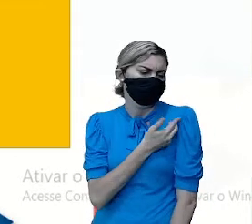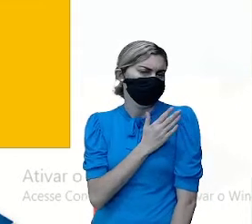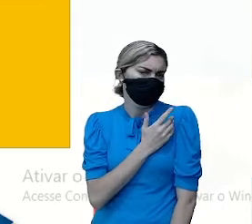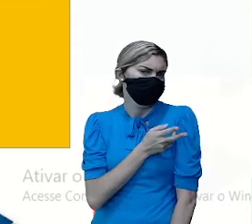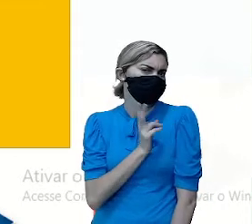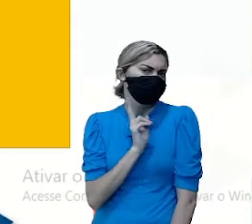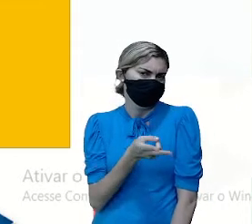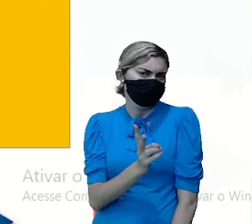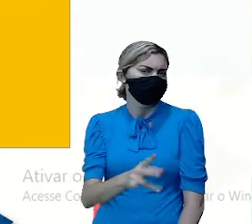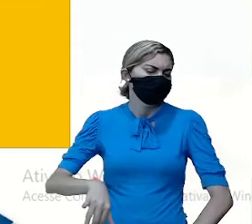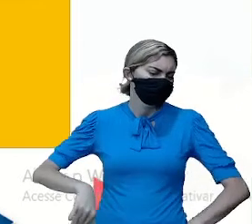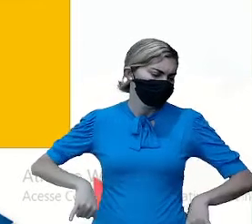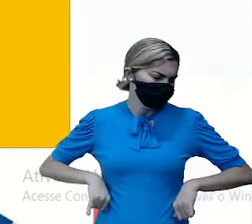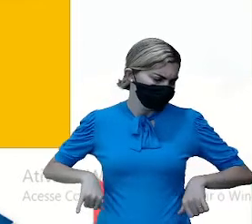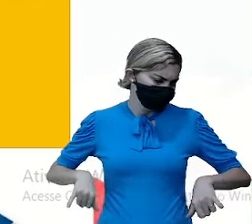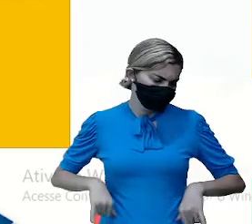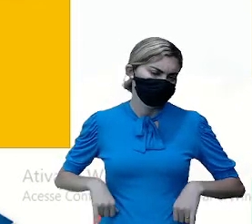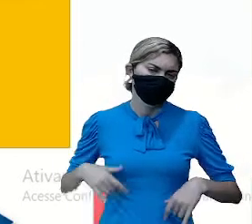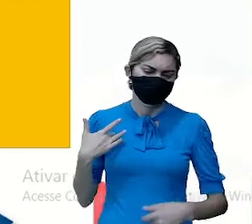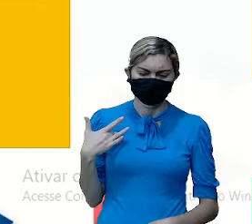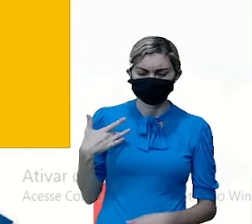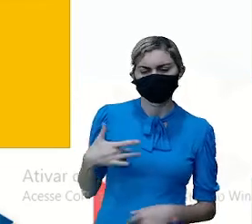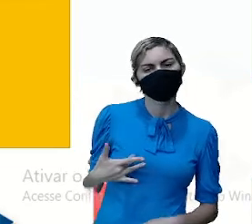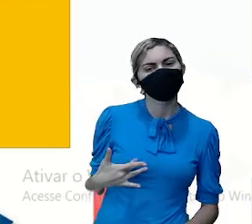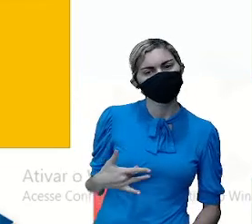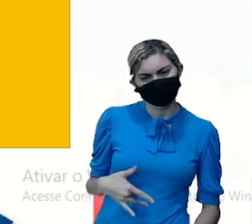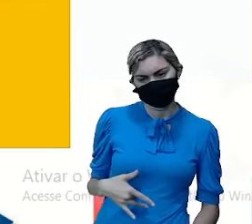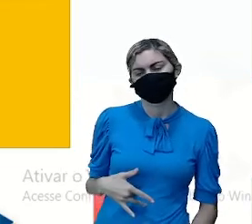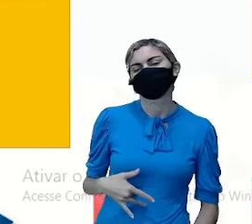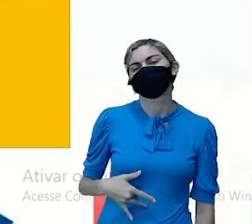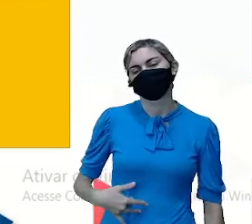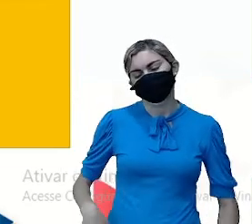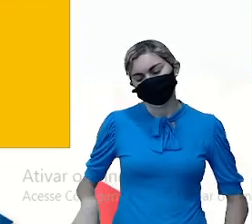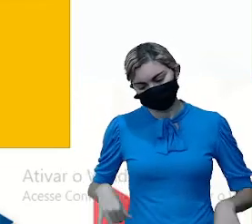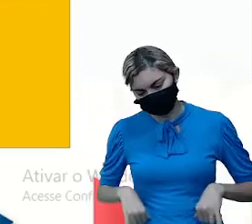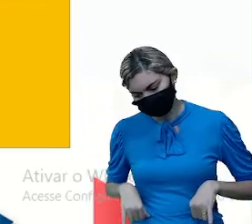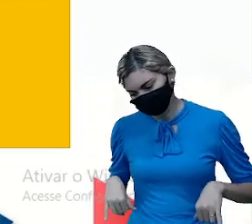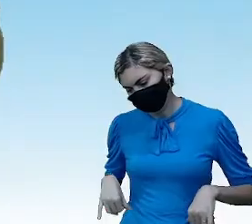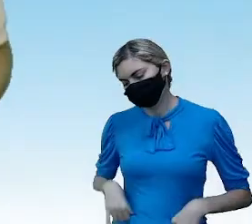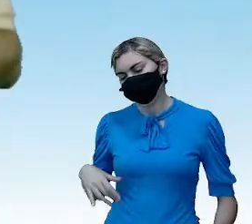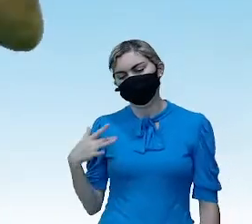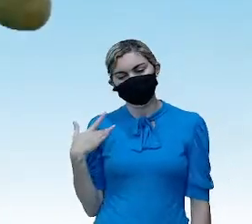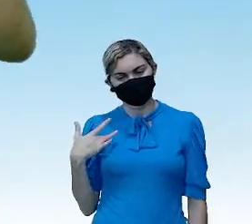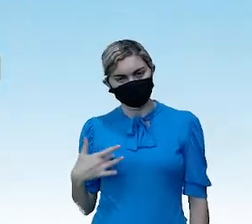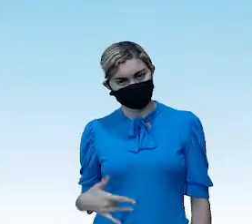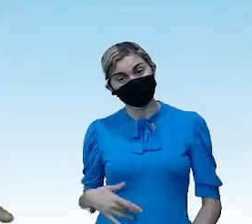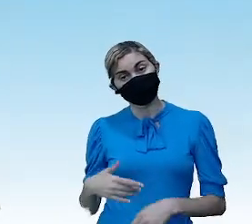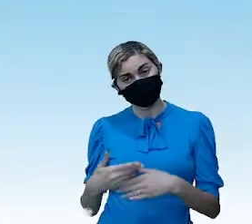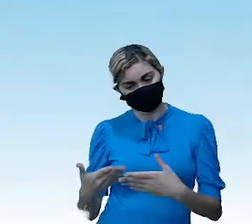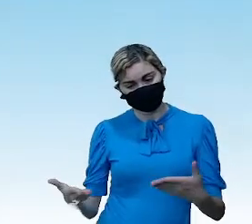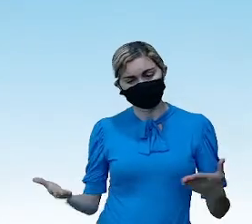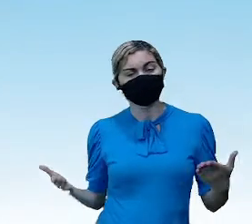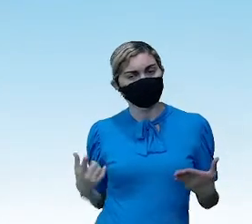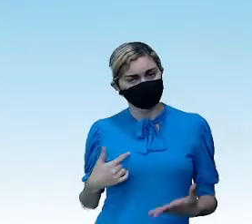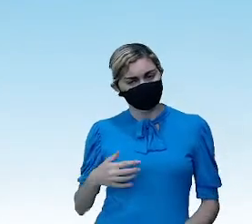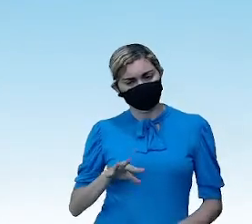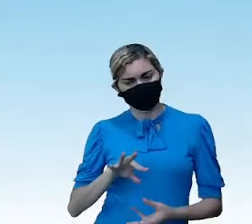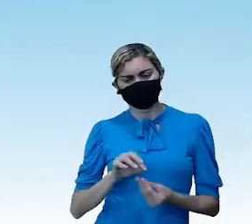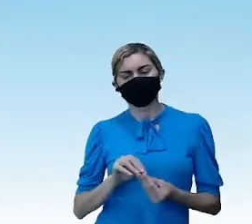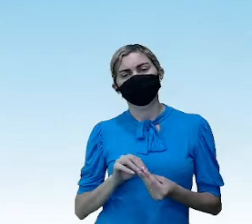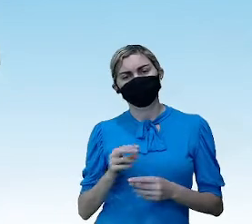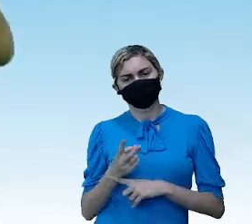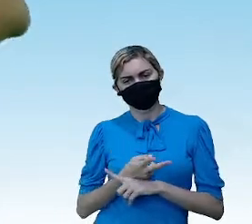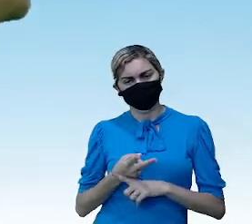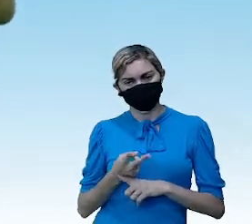sempre sofreram e infelizmente ainda sofrem, infelizmente. E é isso aí que o nosso componente busca,